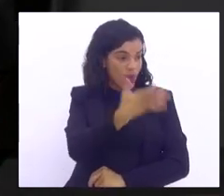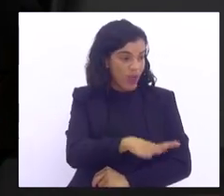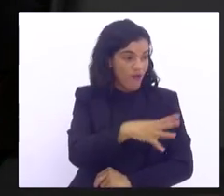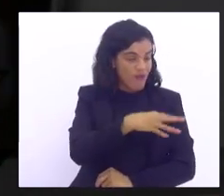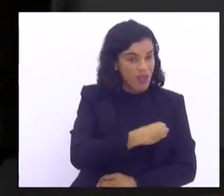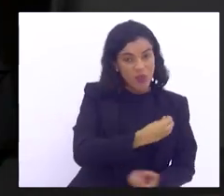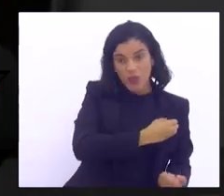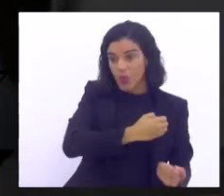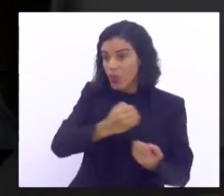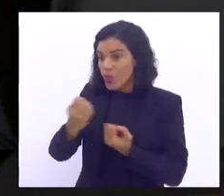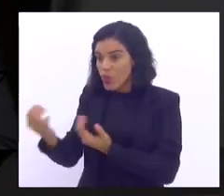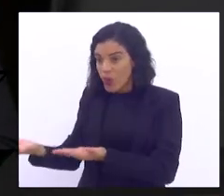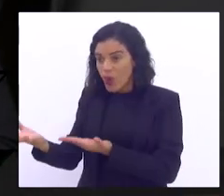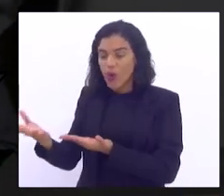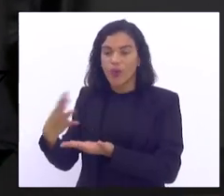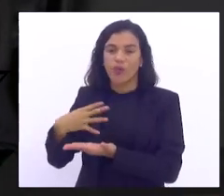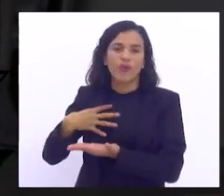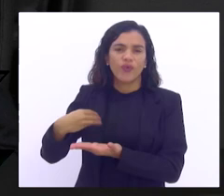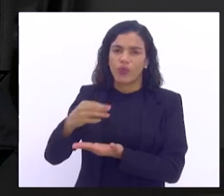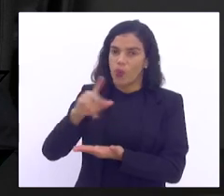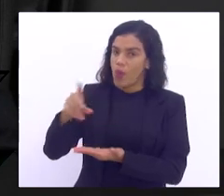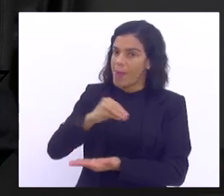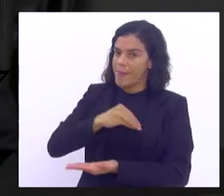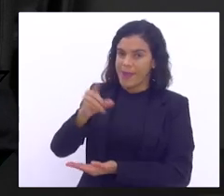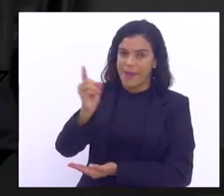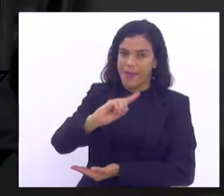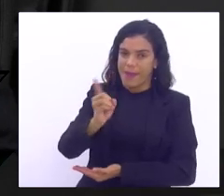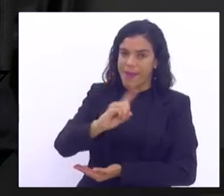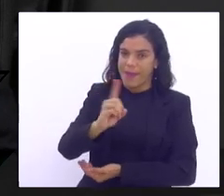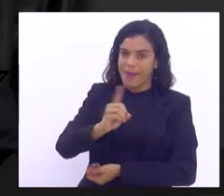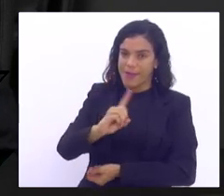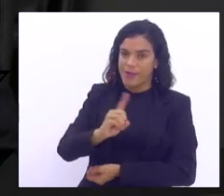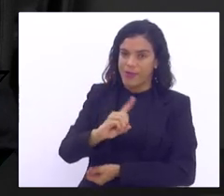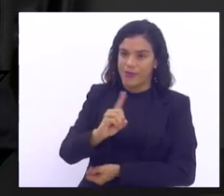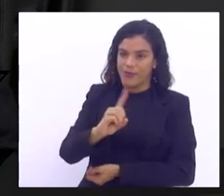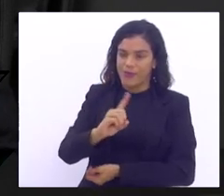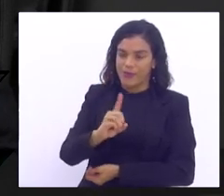então doe o filho. Isto não é pecado, não.